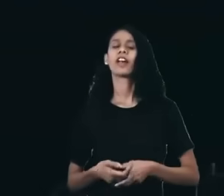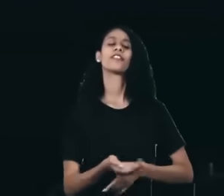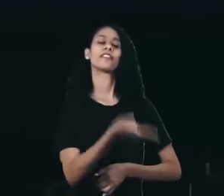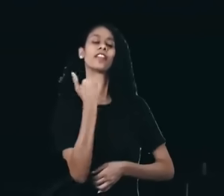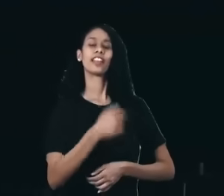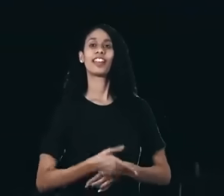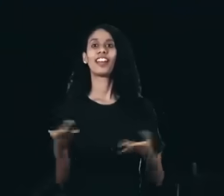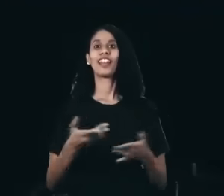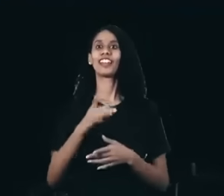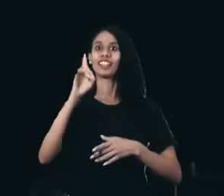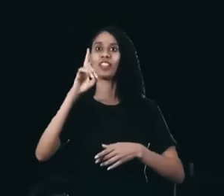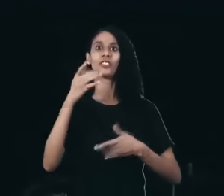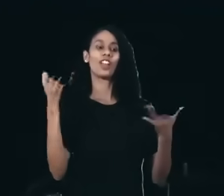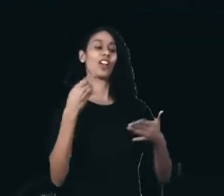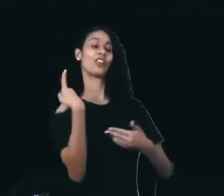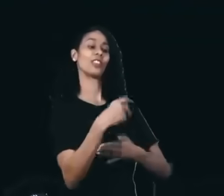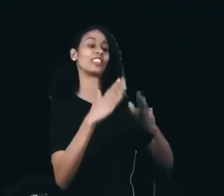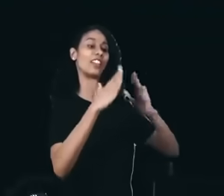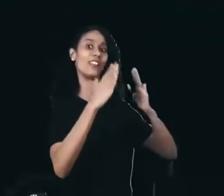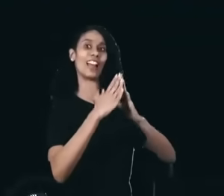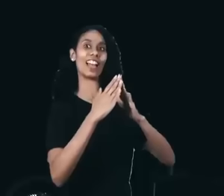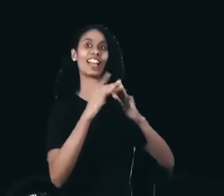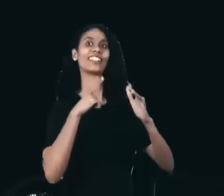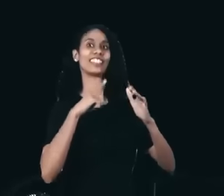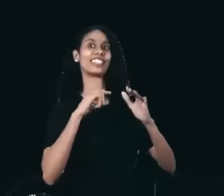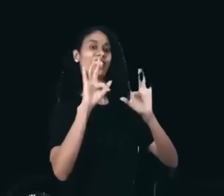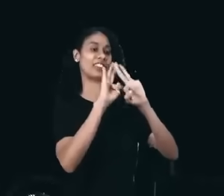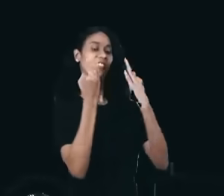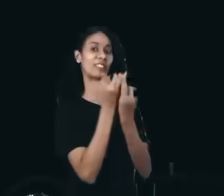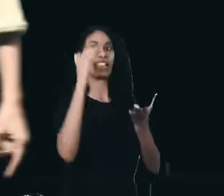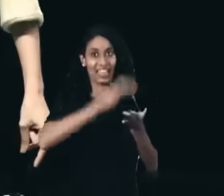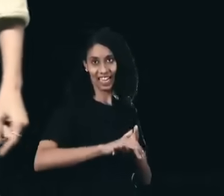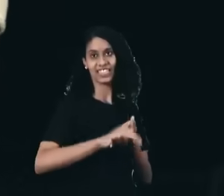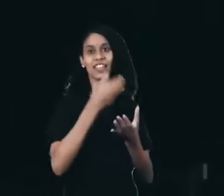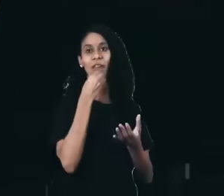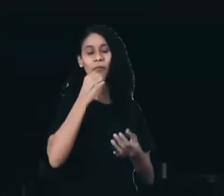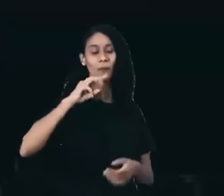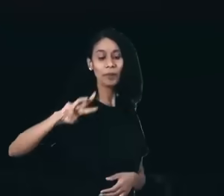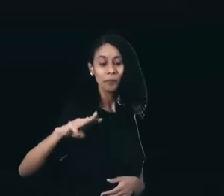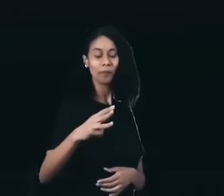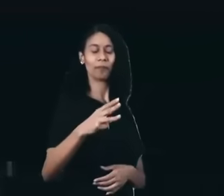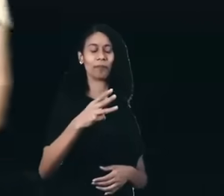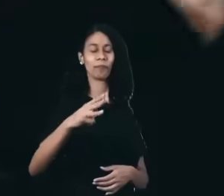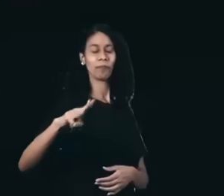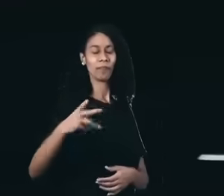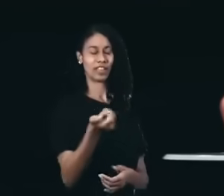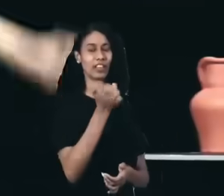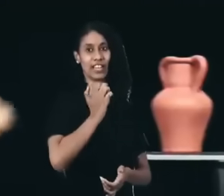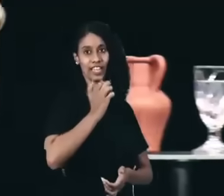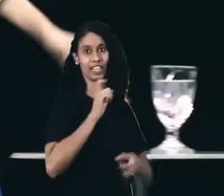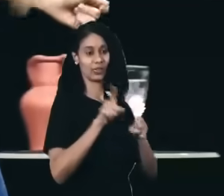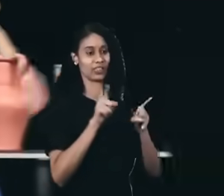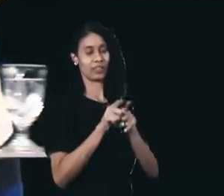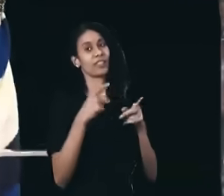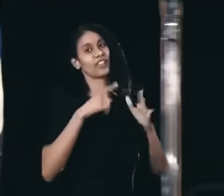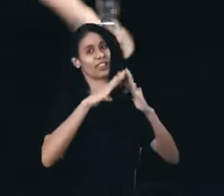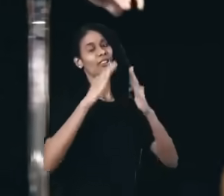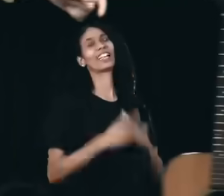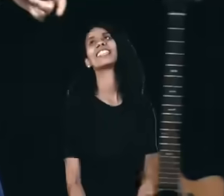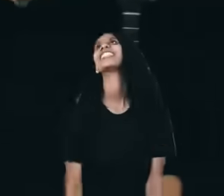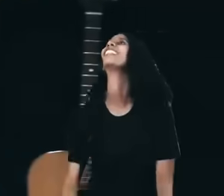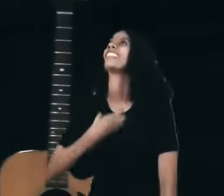dar uma casa. Tu vai casar, vai ganhar uma família, teu marido é milionário e tu vai ter uma casa. Ah não, minha gente, eu me